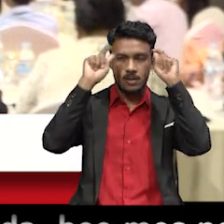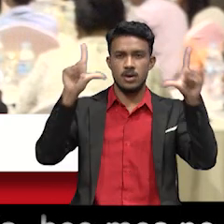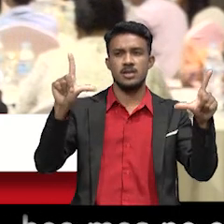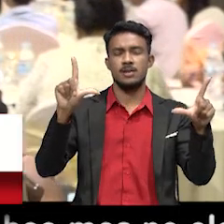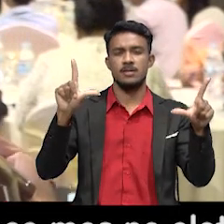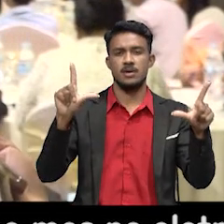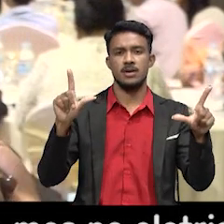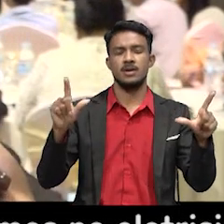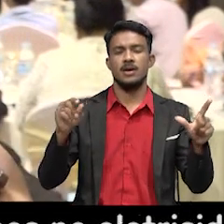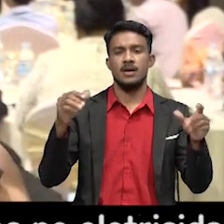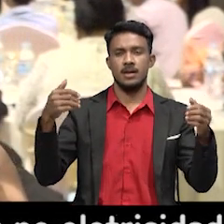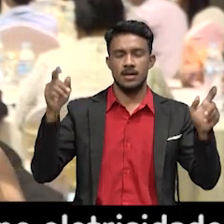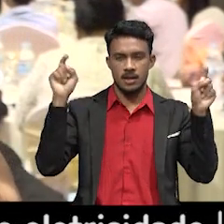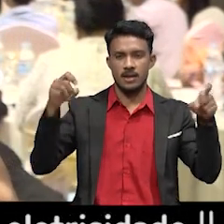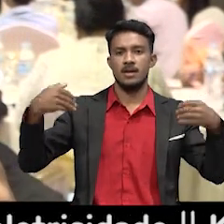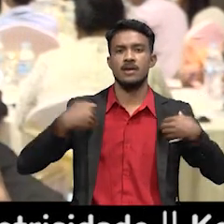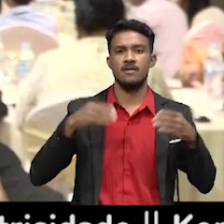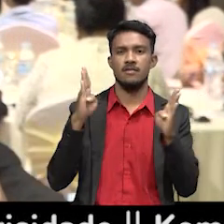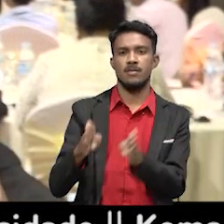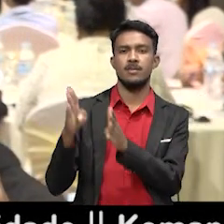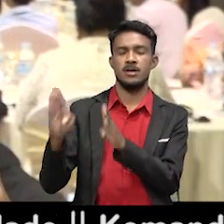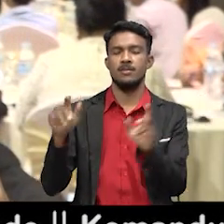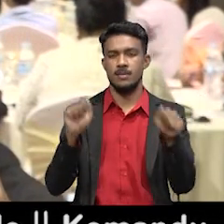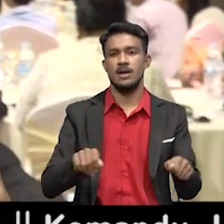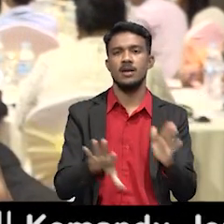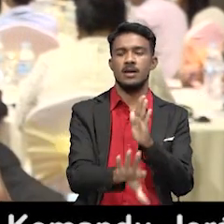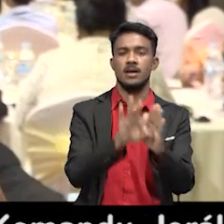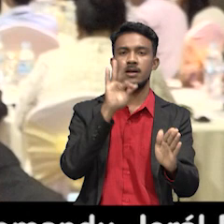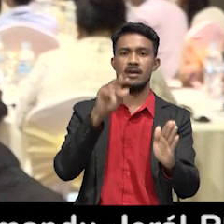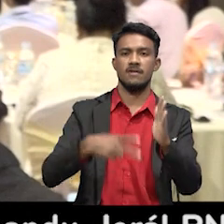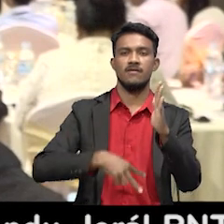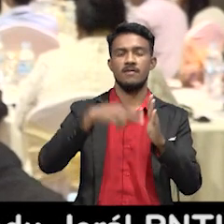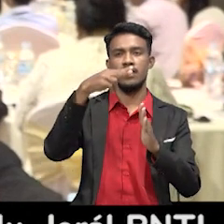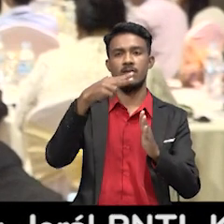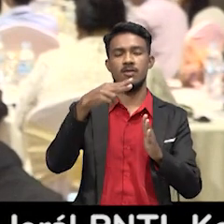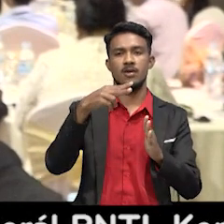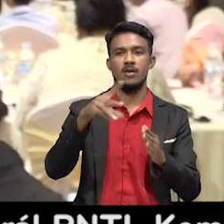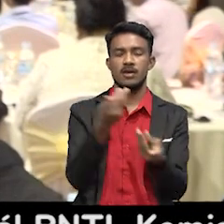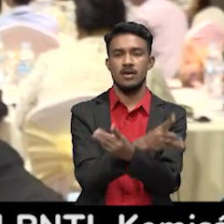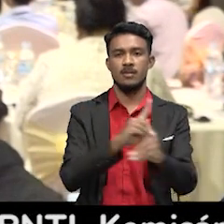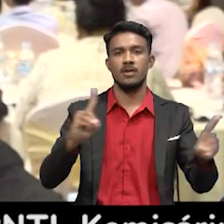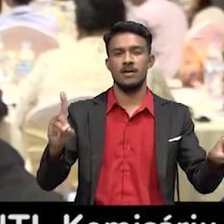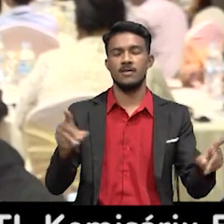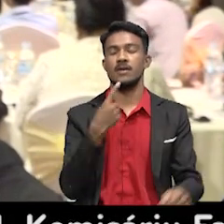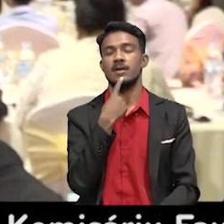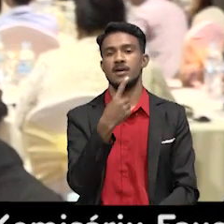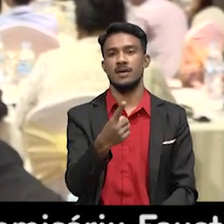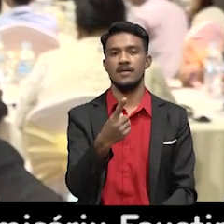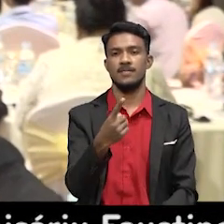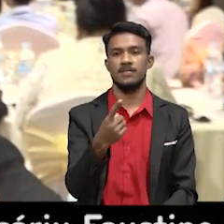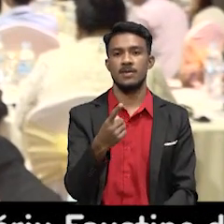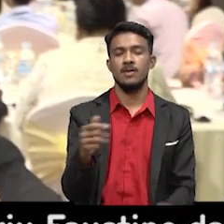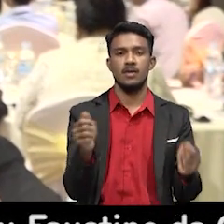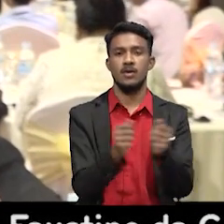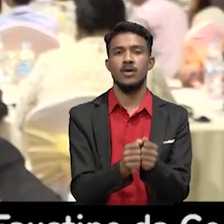iha preparasaun bela datang bonus demografi. Bonus demografi kune dihang populasaun ho idade